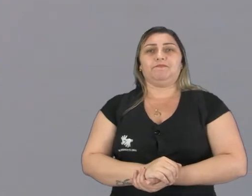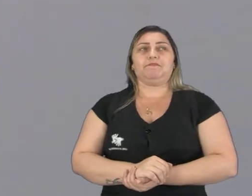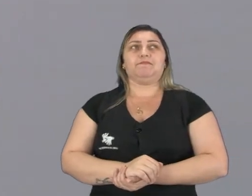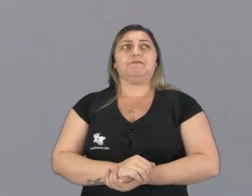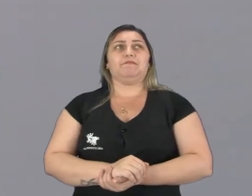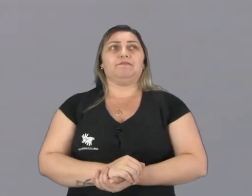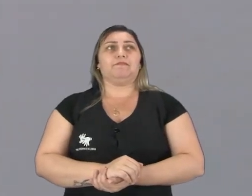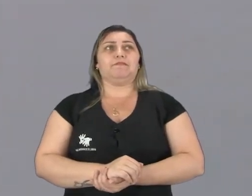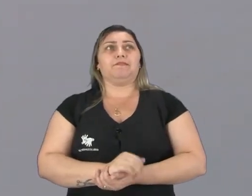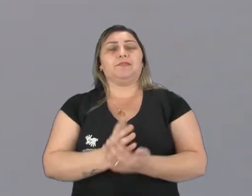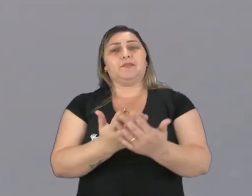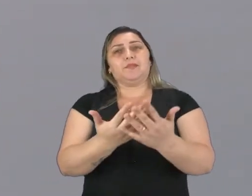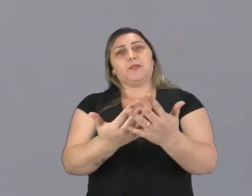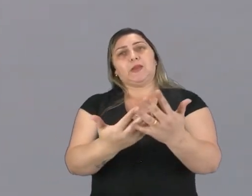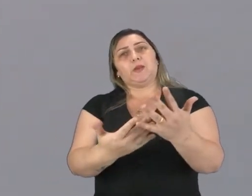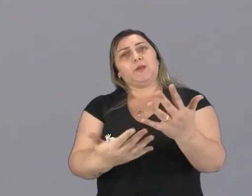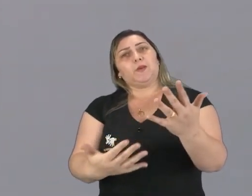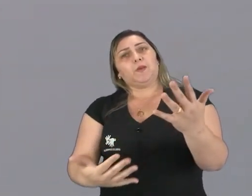Vai sendo